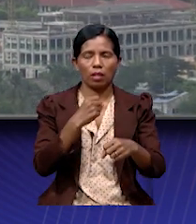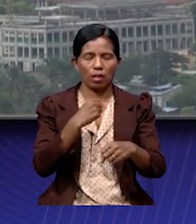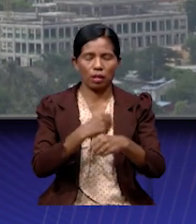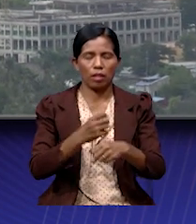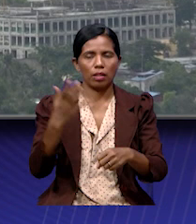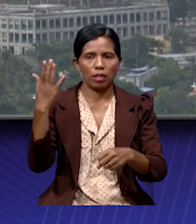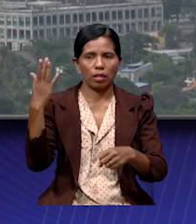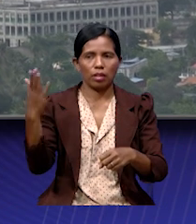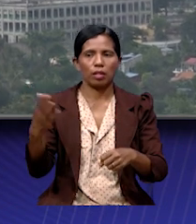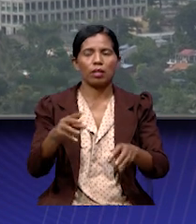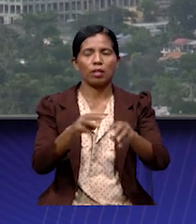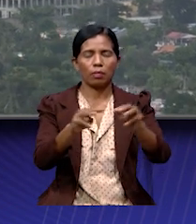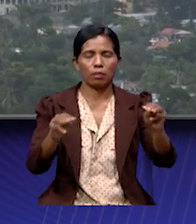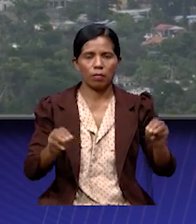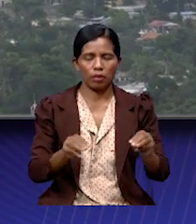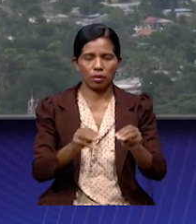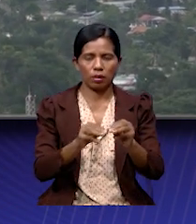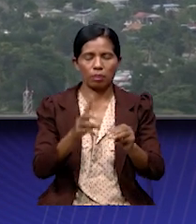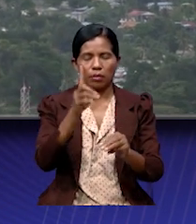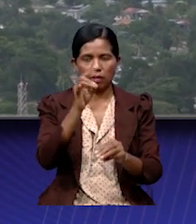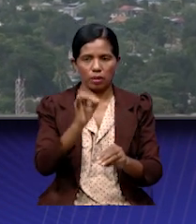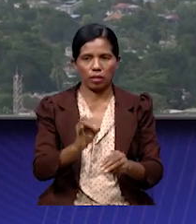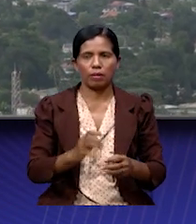instalação iha município dele.